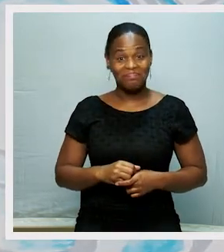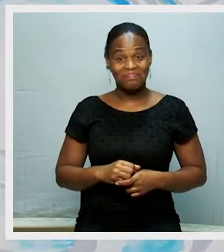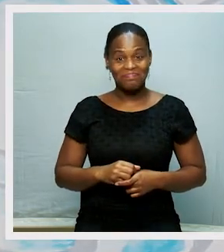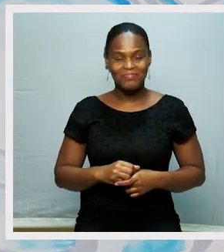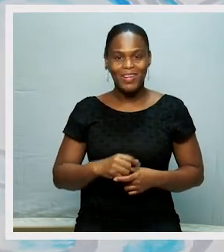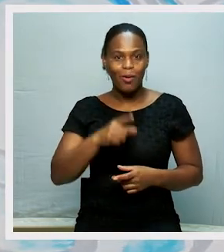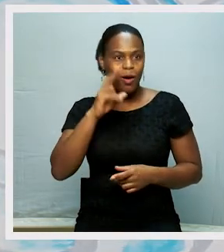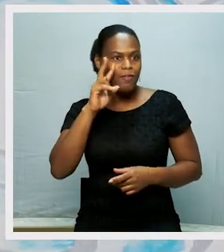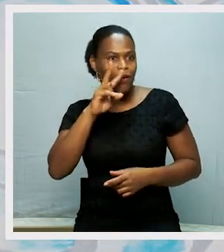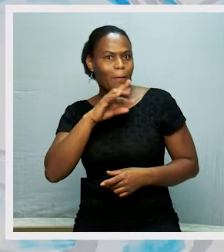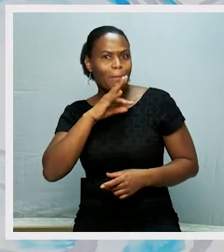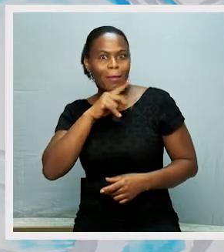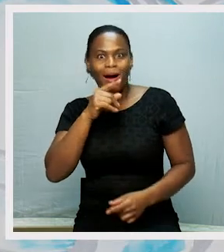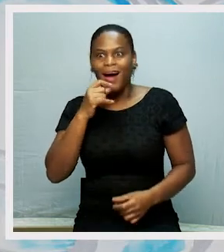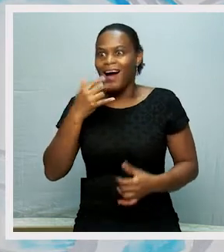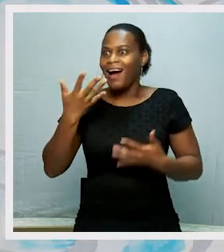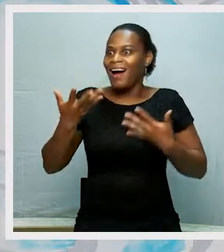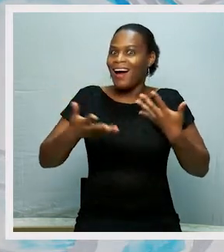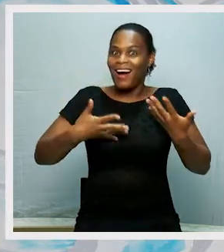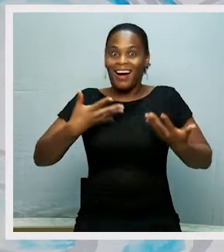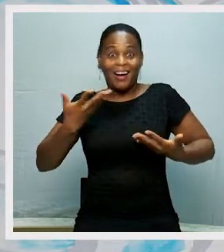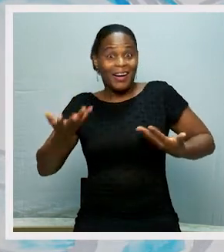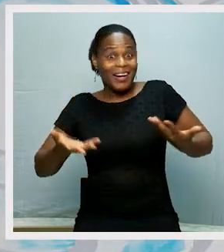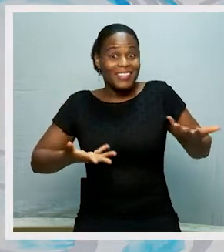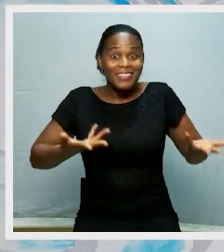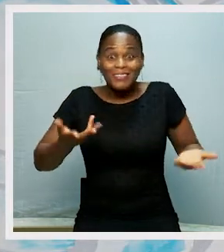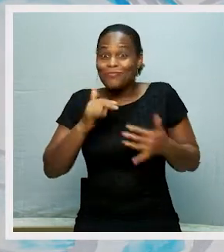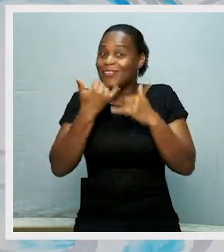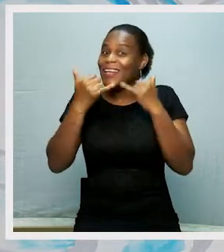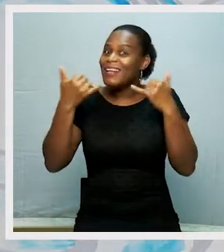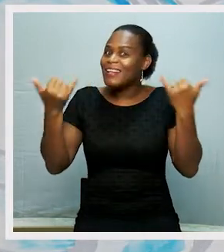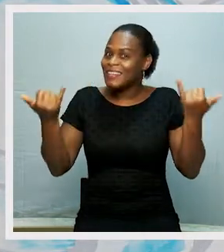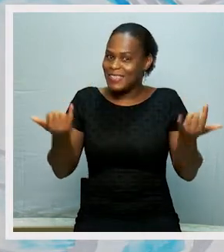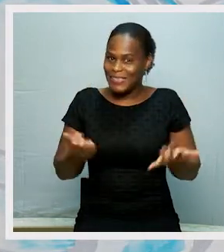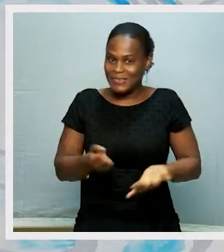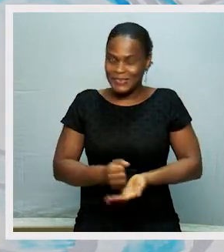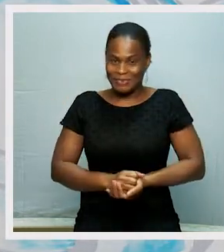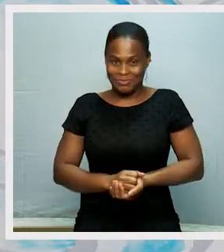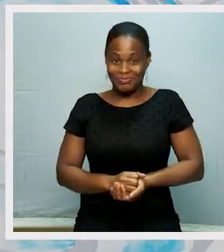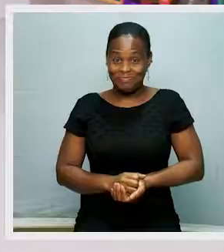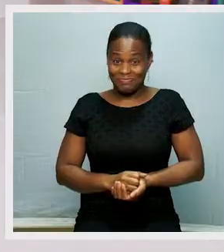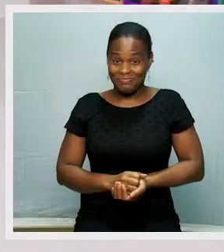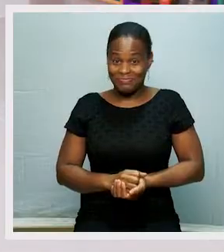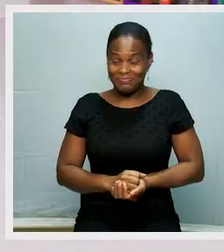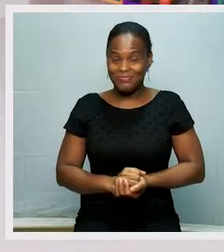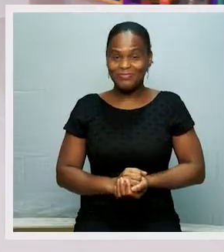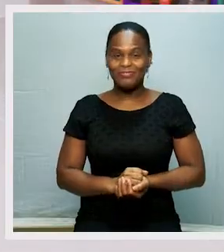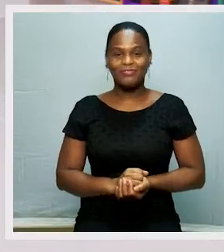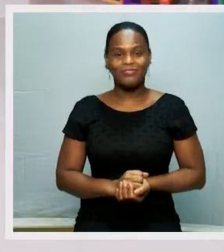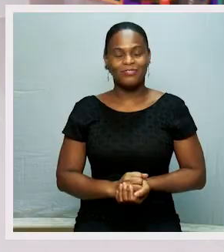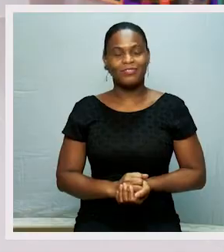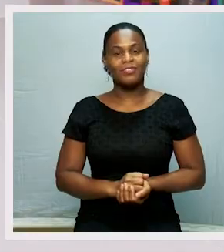Vocês vão ver como é que a mãe fica toda radiante, a mãe fica toda feliz.